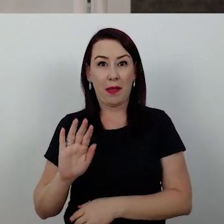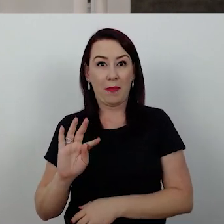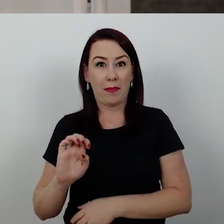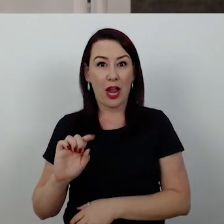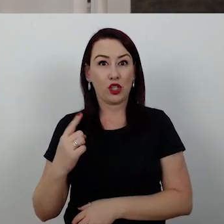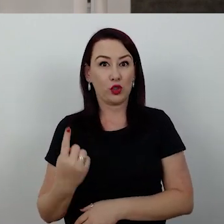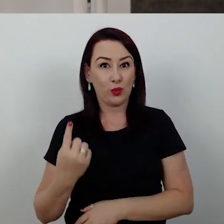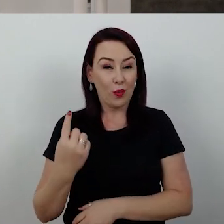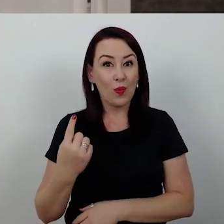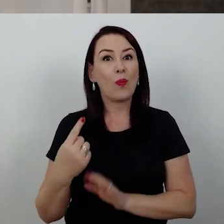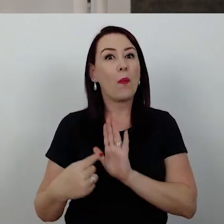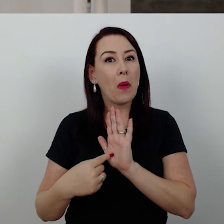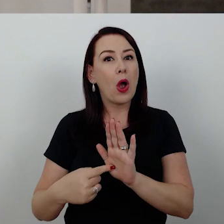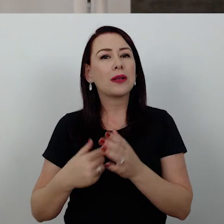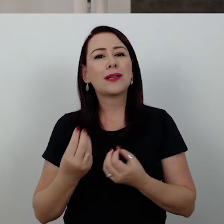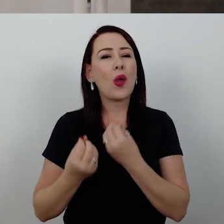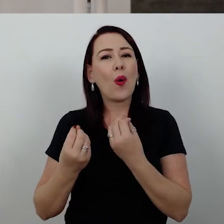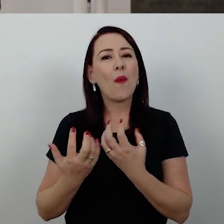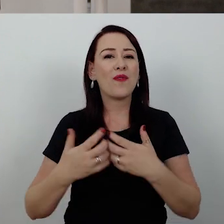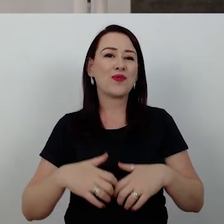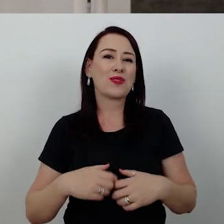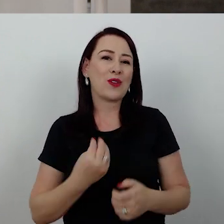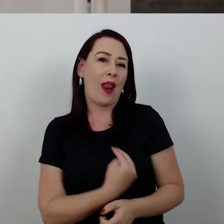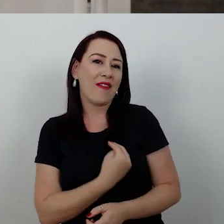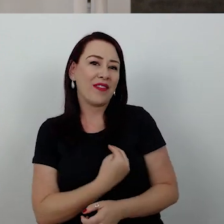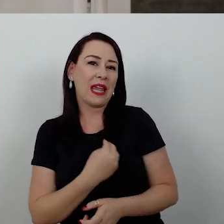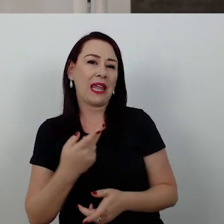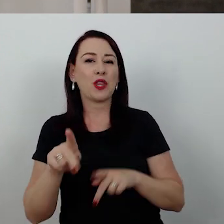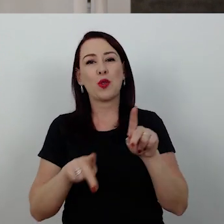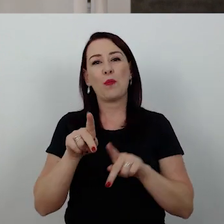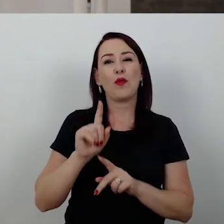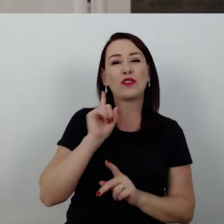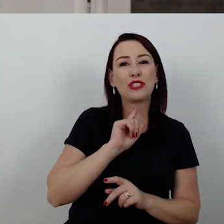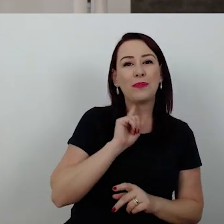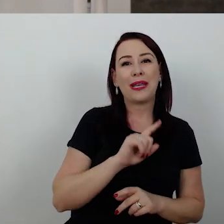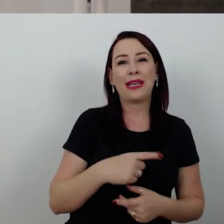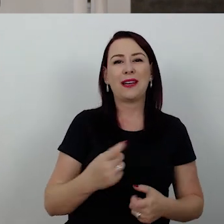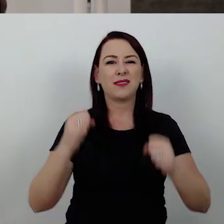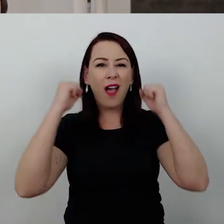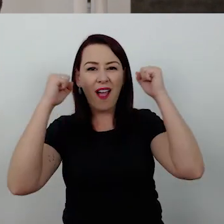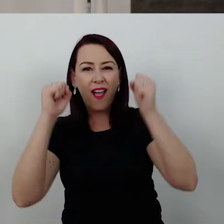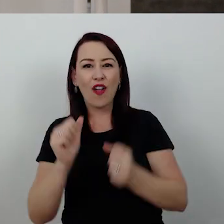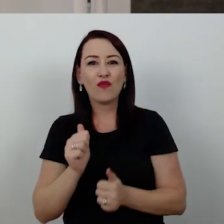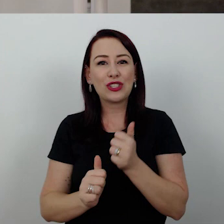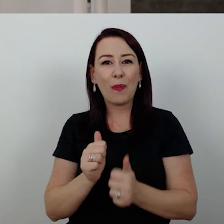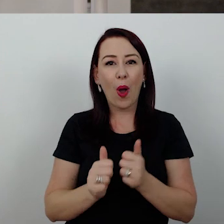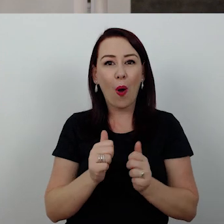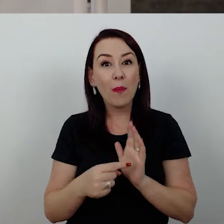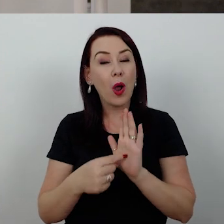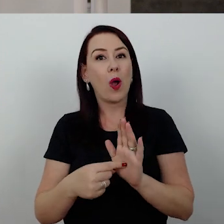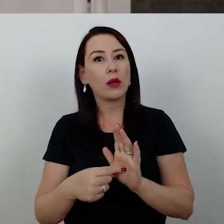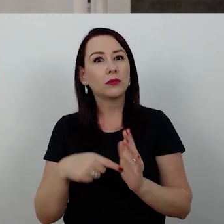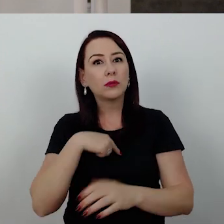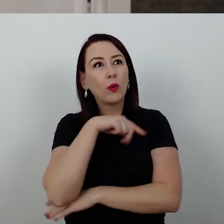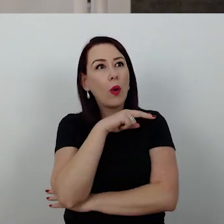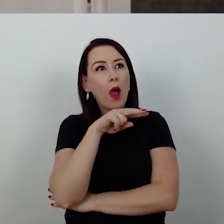lugar, né, da vida mineira, né, a questão dos times de futebol ali. Então,